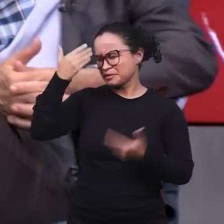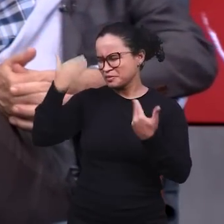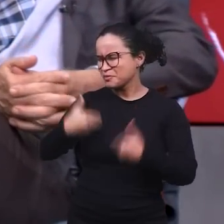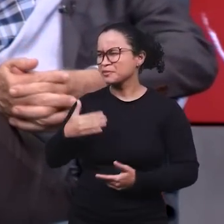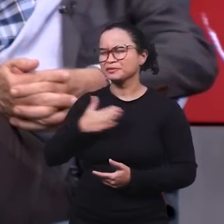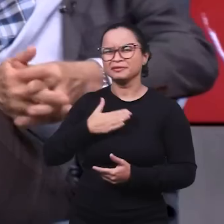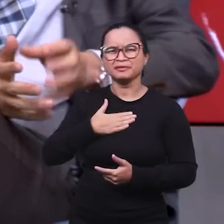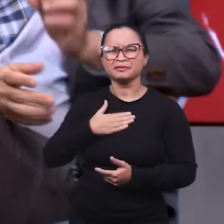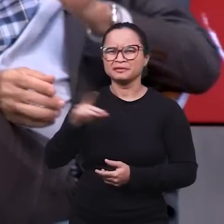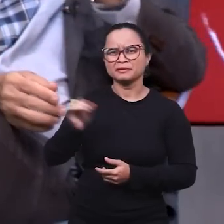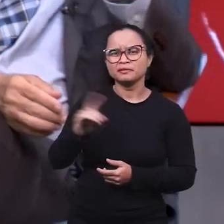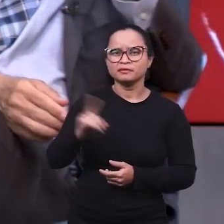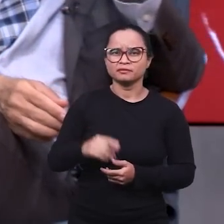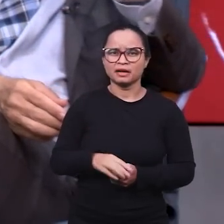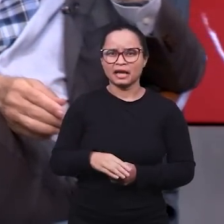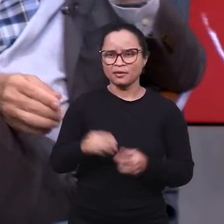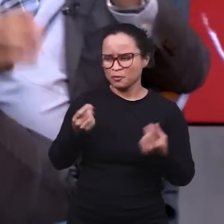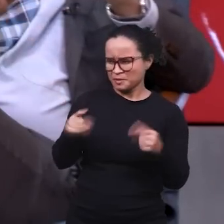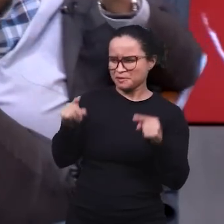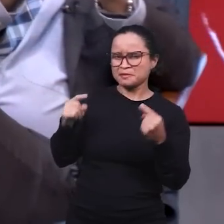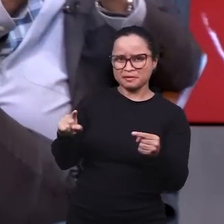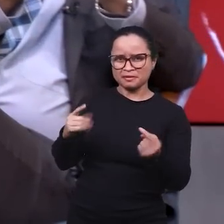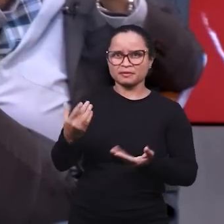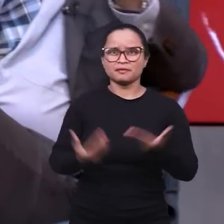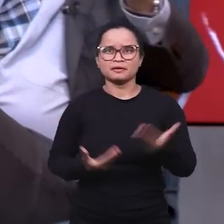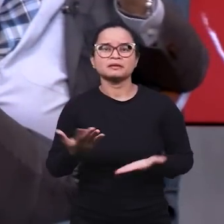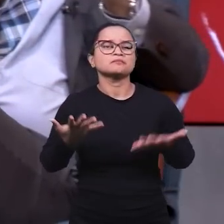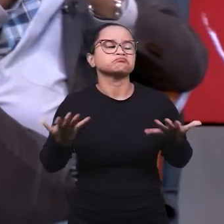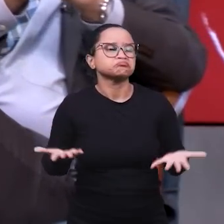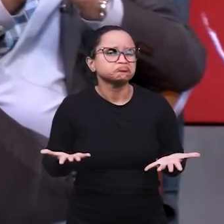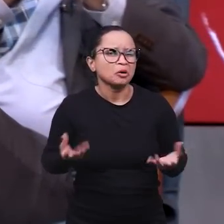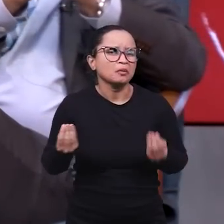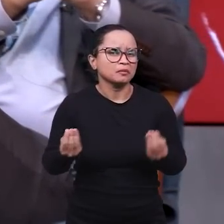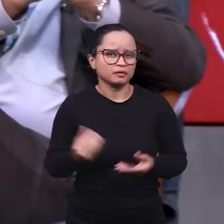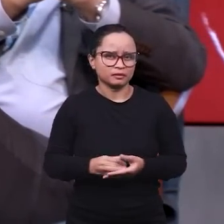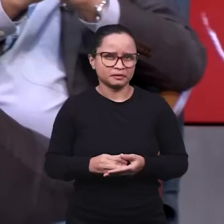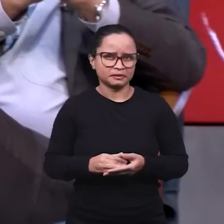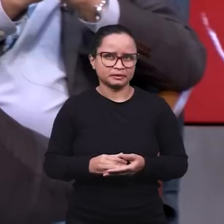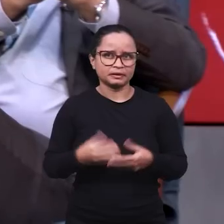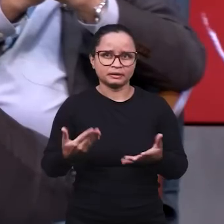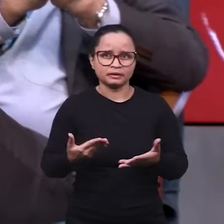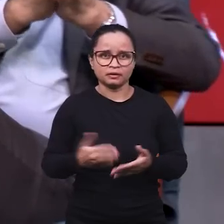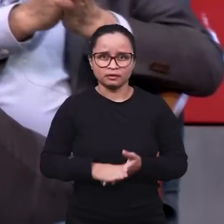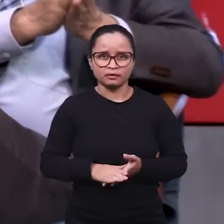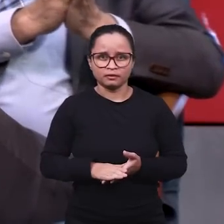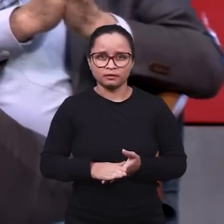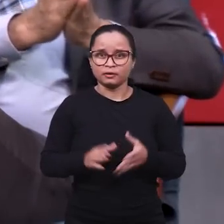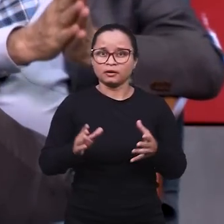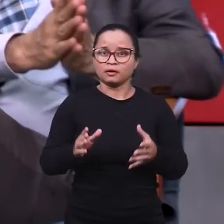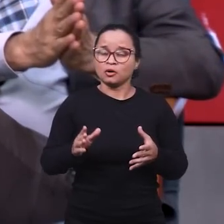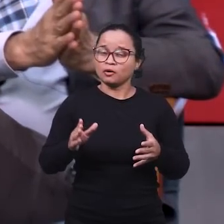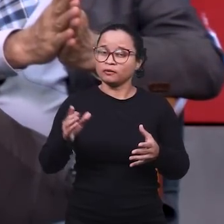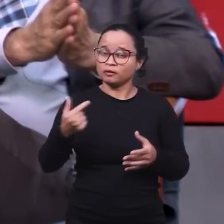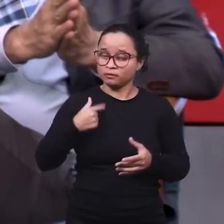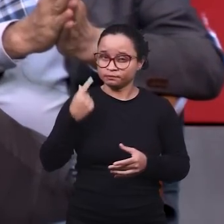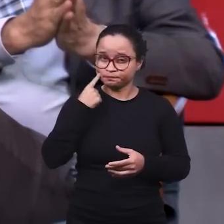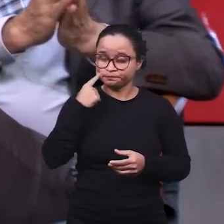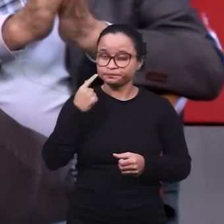persegui a igreja. Então, meus irmãos, concluindo essa segunda parte aqui, o ministério